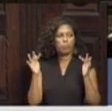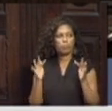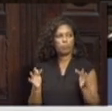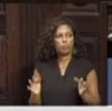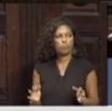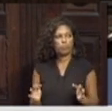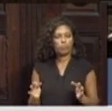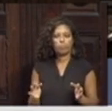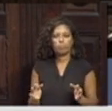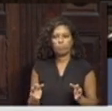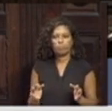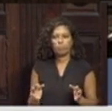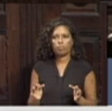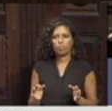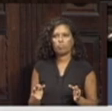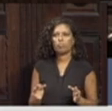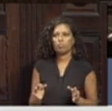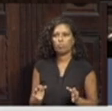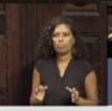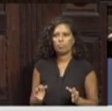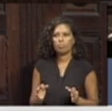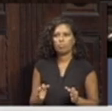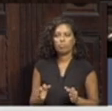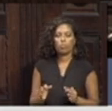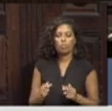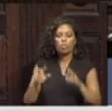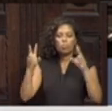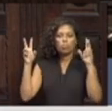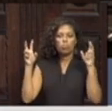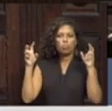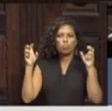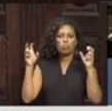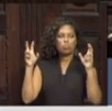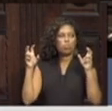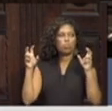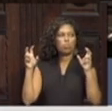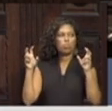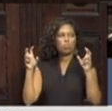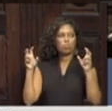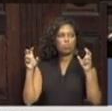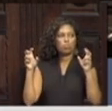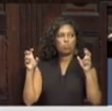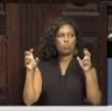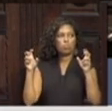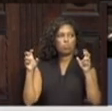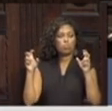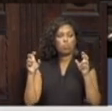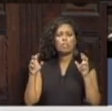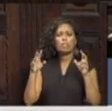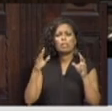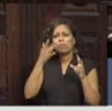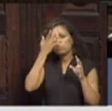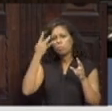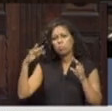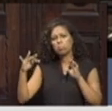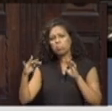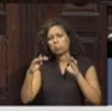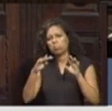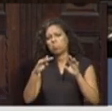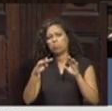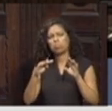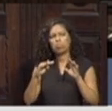remota, felizmente fui chamado mais cedo e aproveito. Vossa Excelência deverá seguir o mesmo caminho. Mas